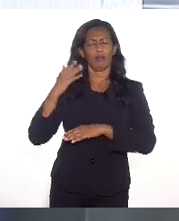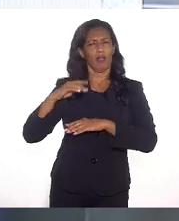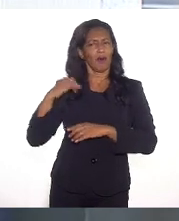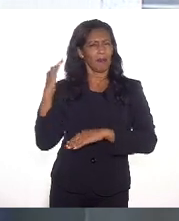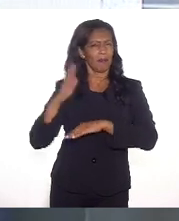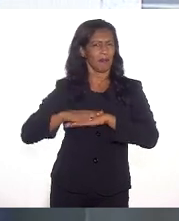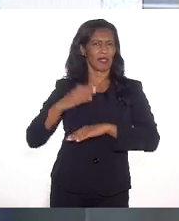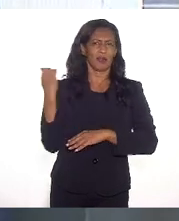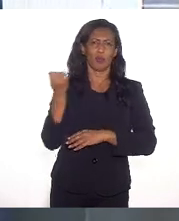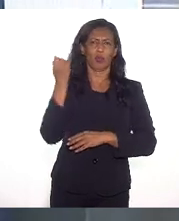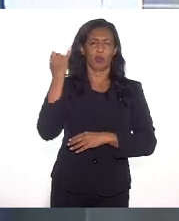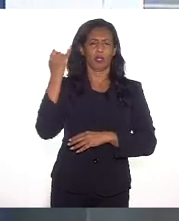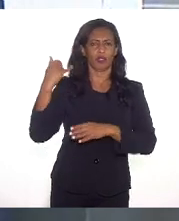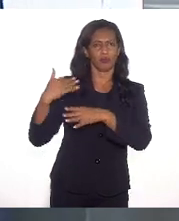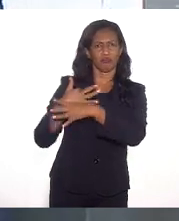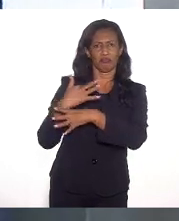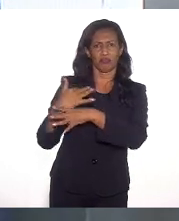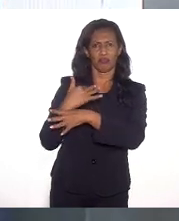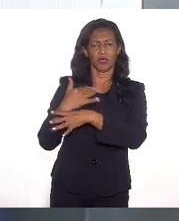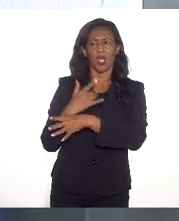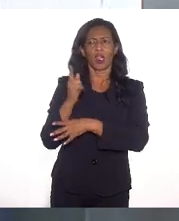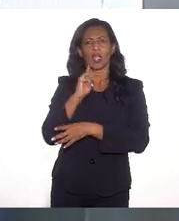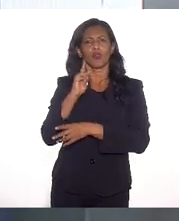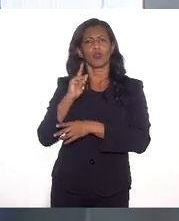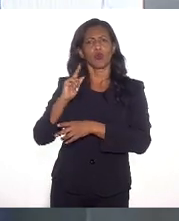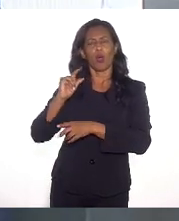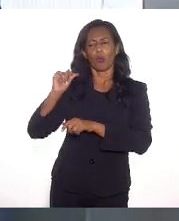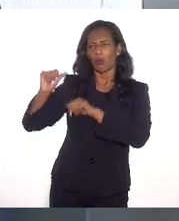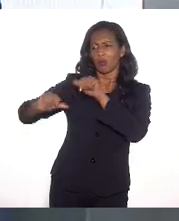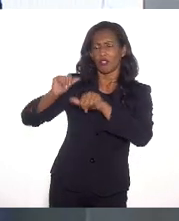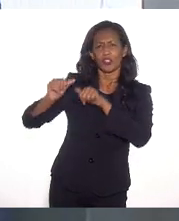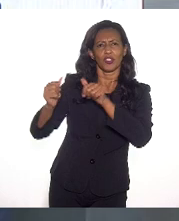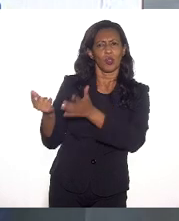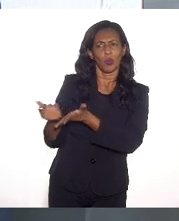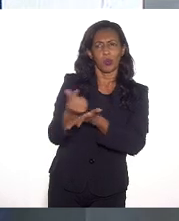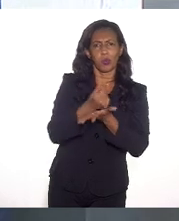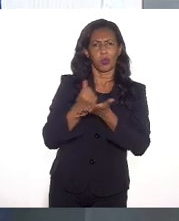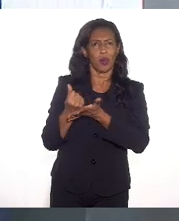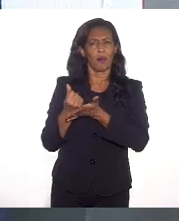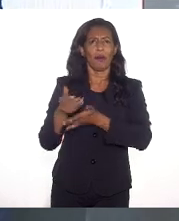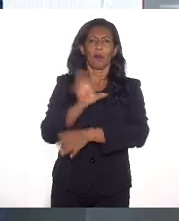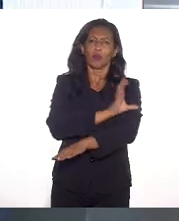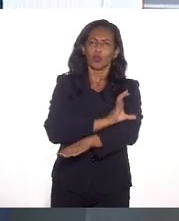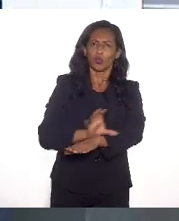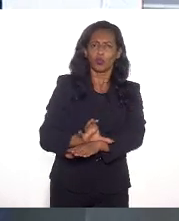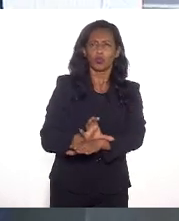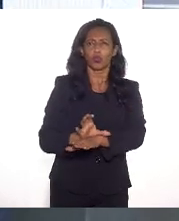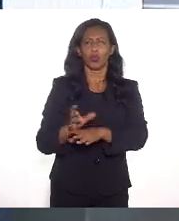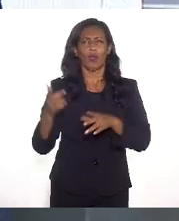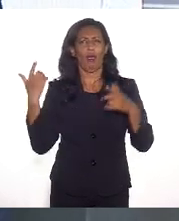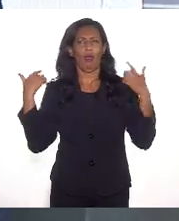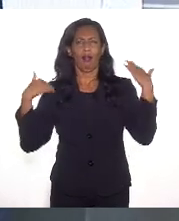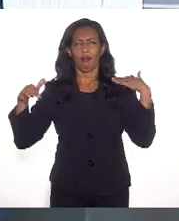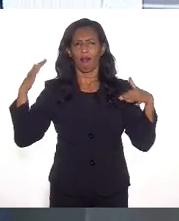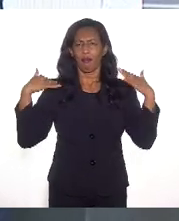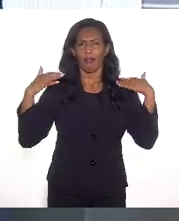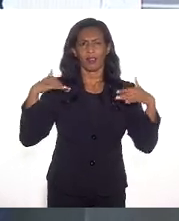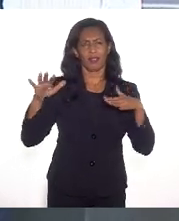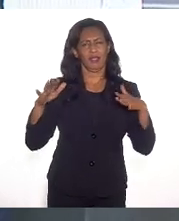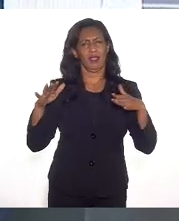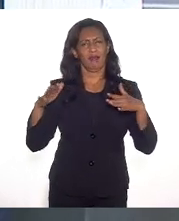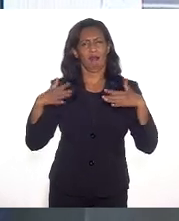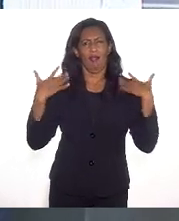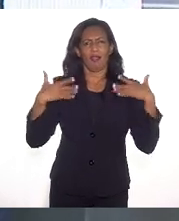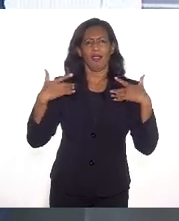dessa cidade, não só pela geração de renda, o entretenimento, o lazer, cultura e a alegria desse povo se faz com o